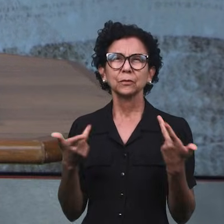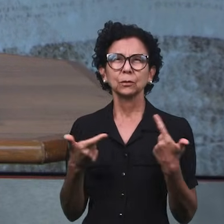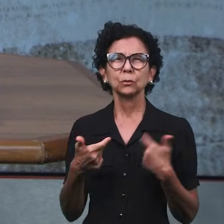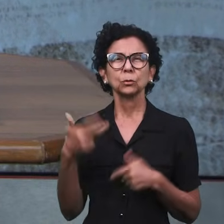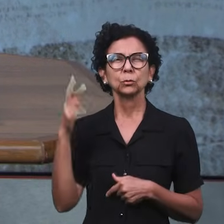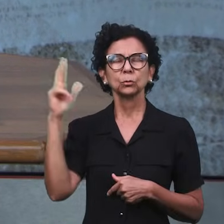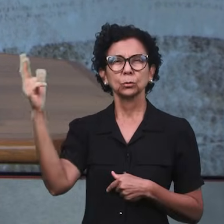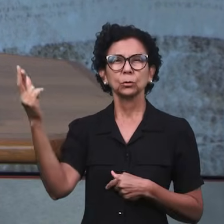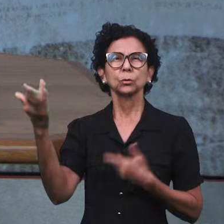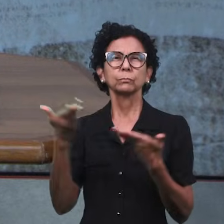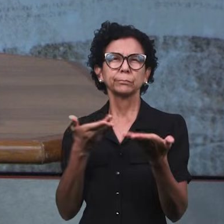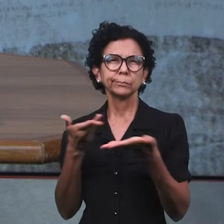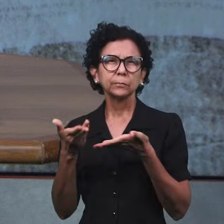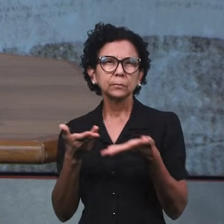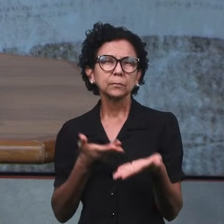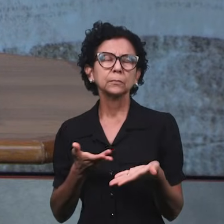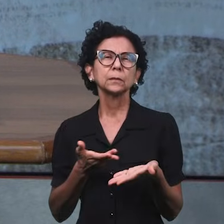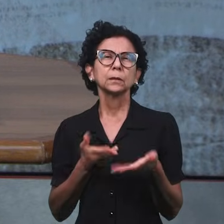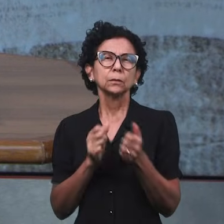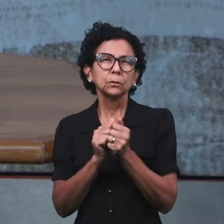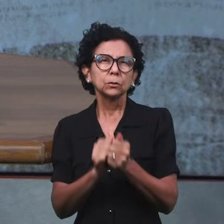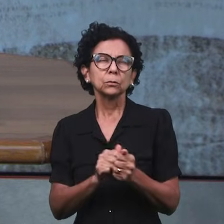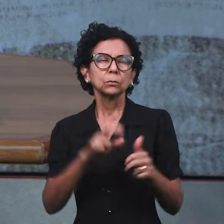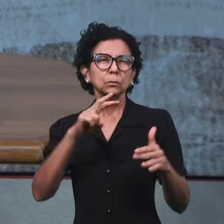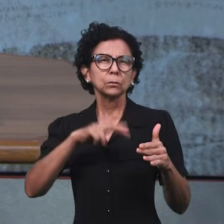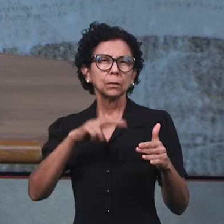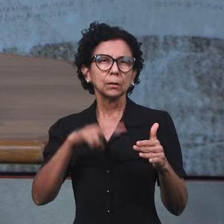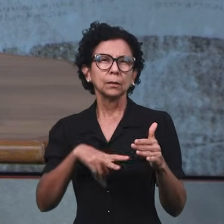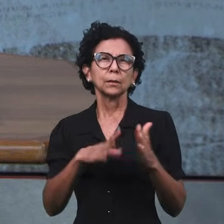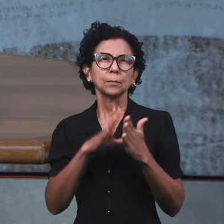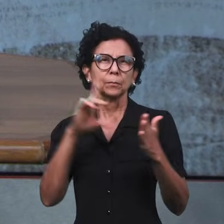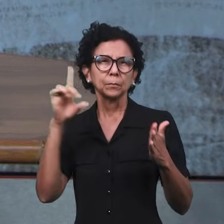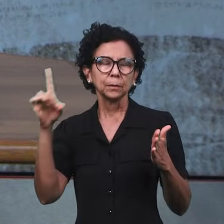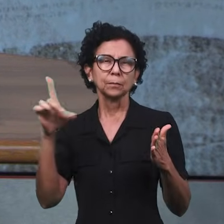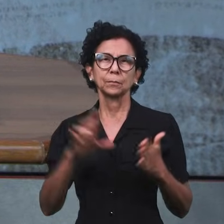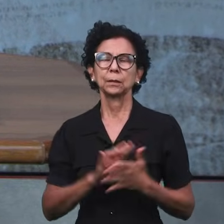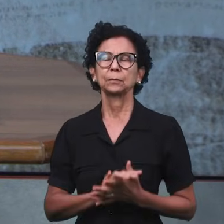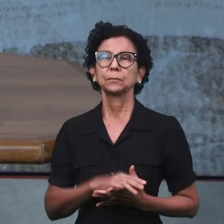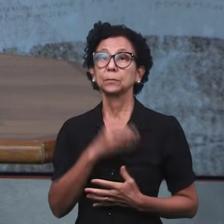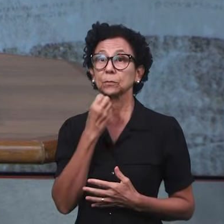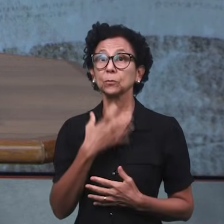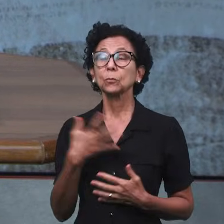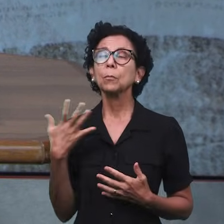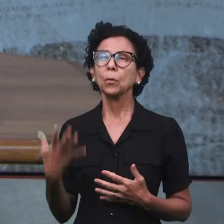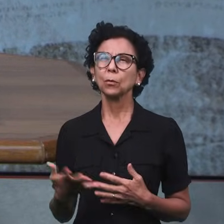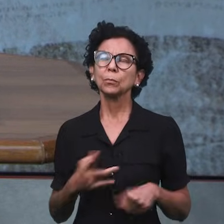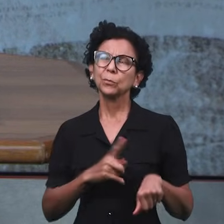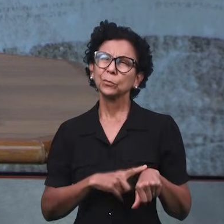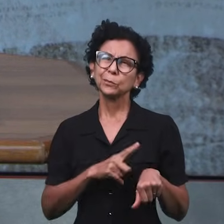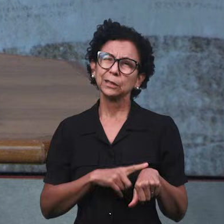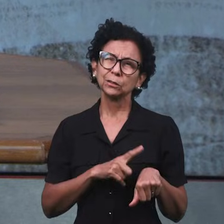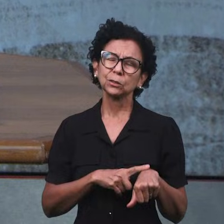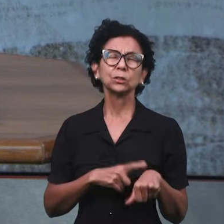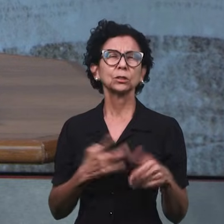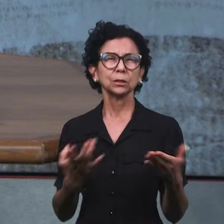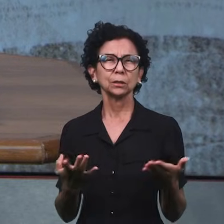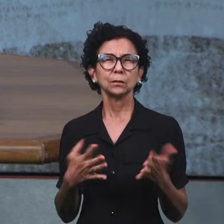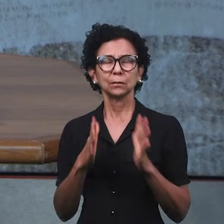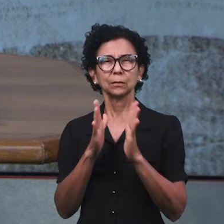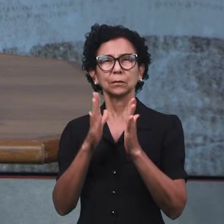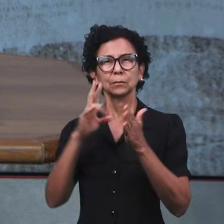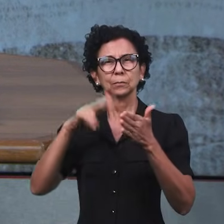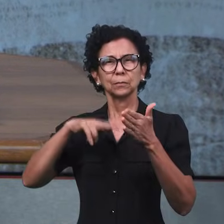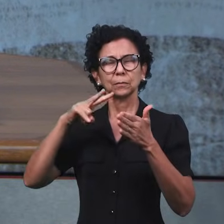Senhor está nos dando para lermos juntos a palavra do Senhor. E como é bom reservar um tempinho do nosso dia para lermos a